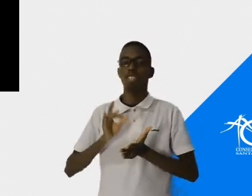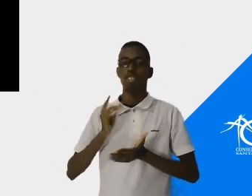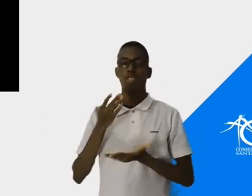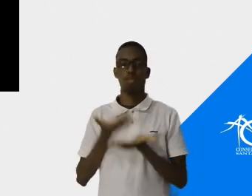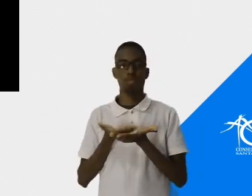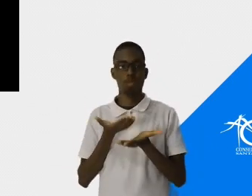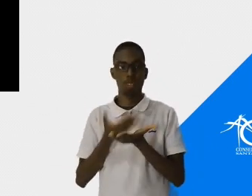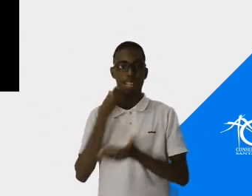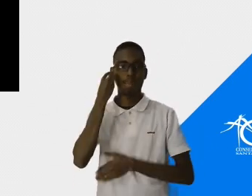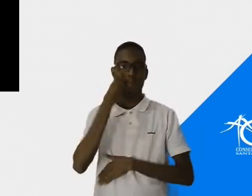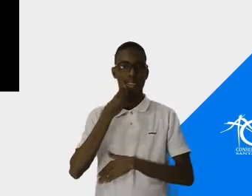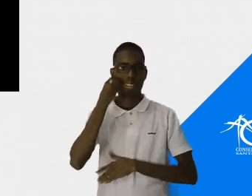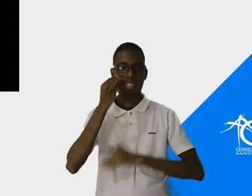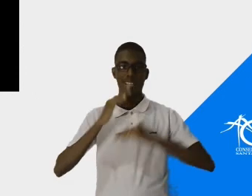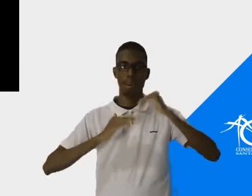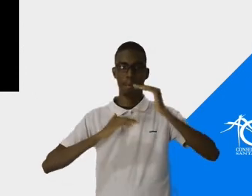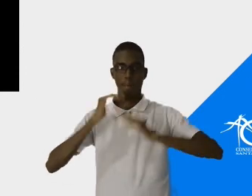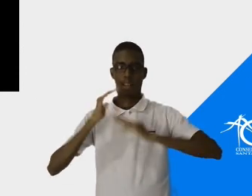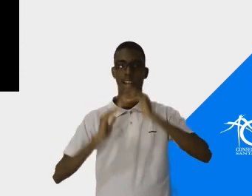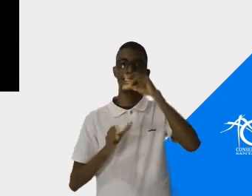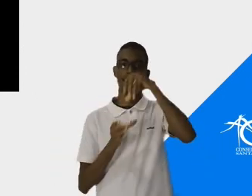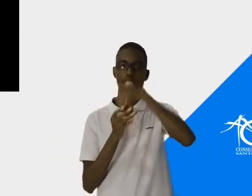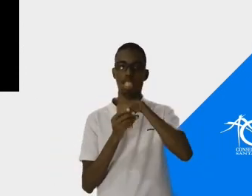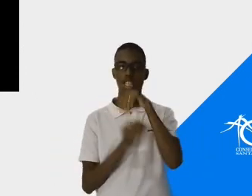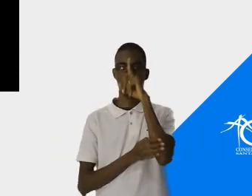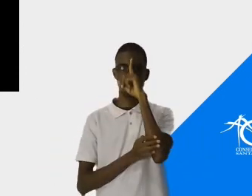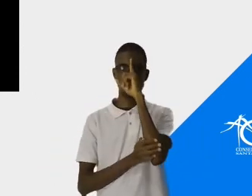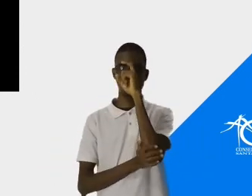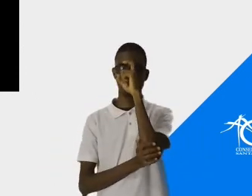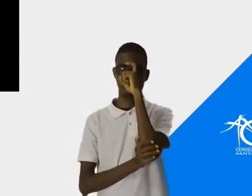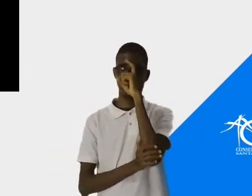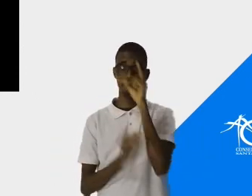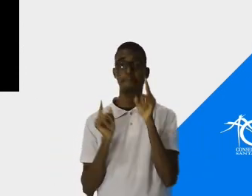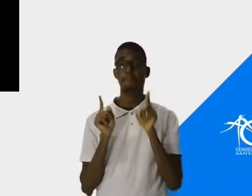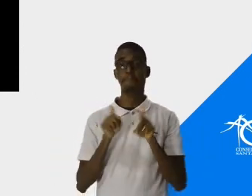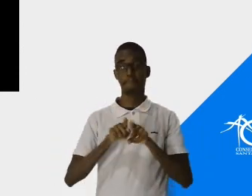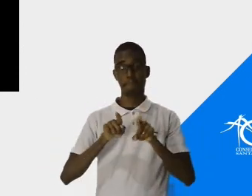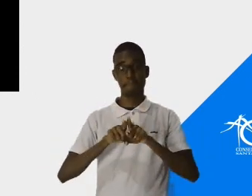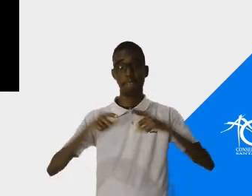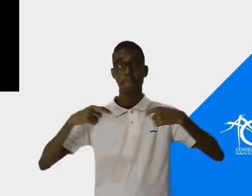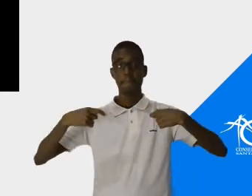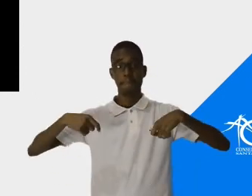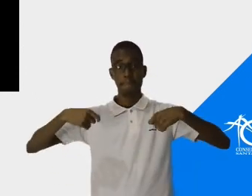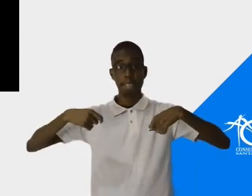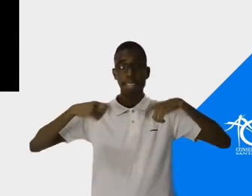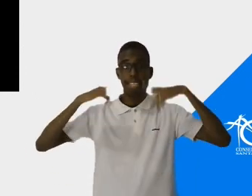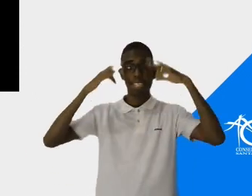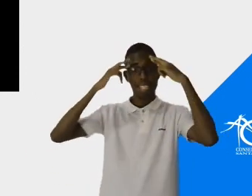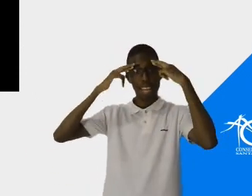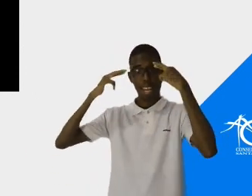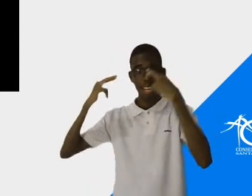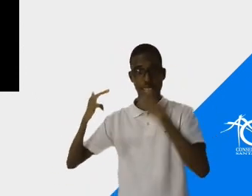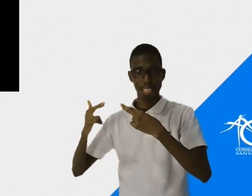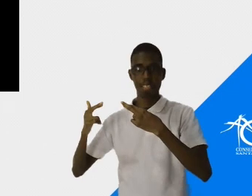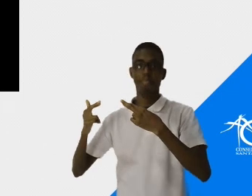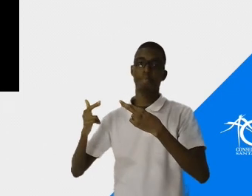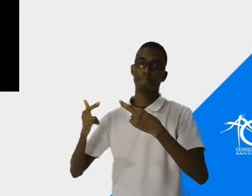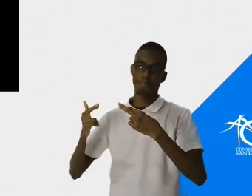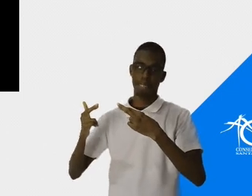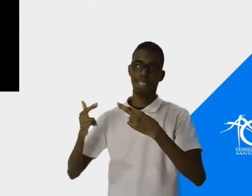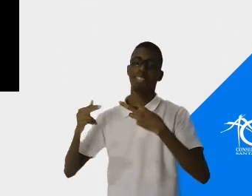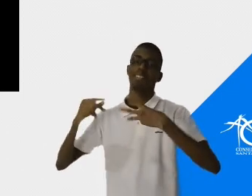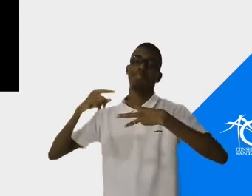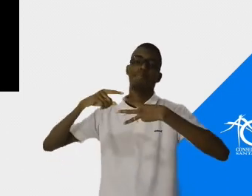robusta mesmo, de fato, e você tem que respeitar o saber alheio. Eu acho que são é um